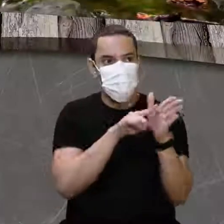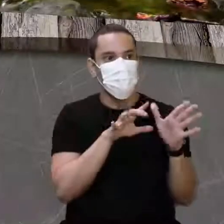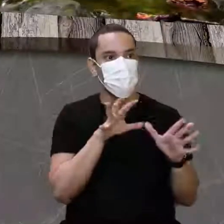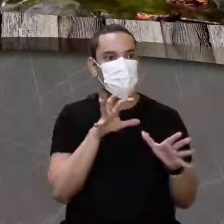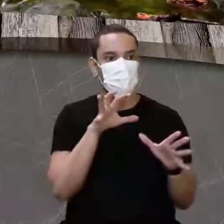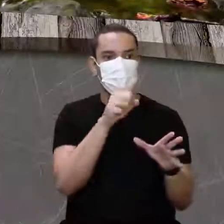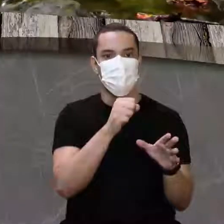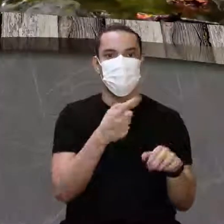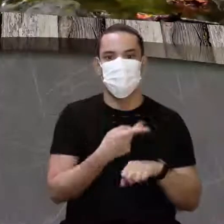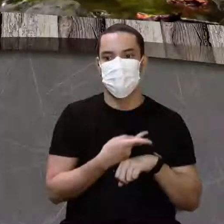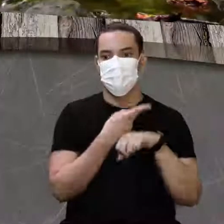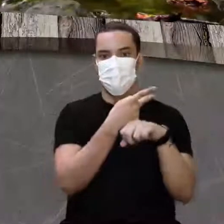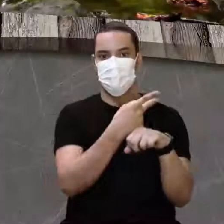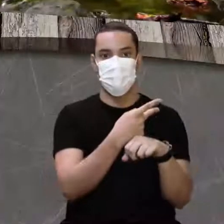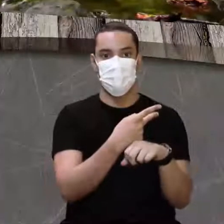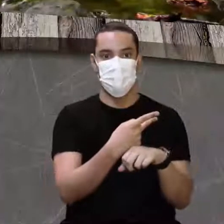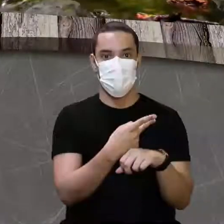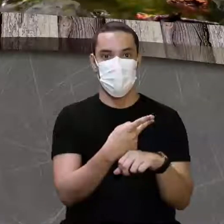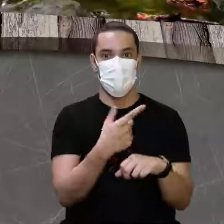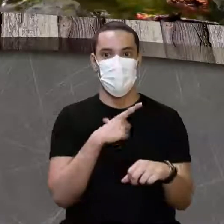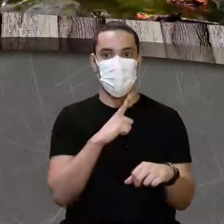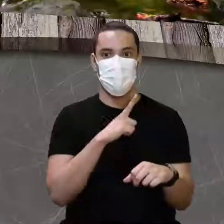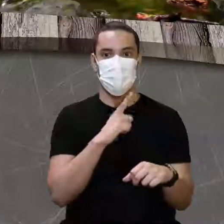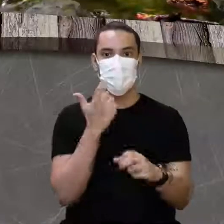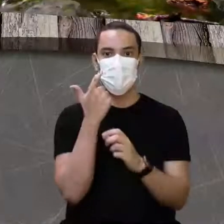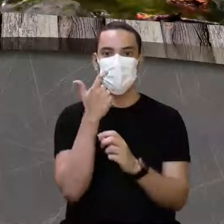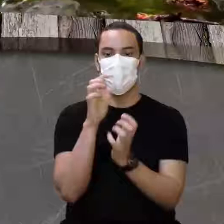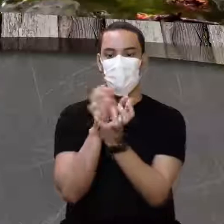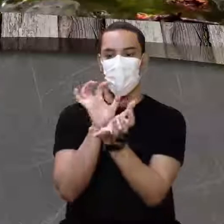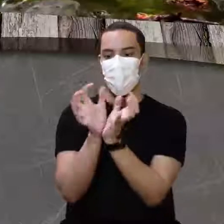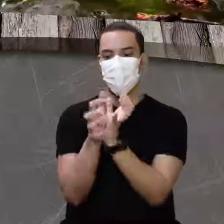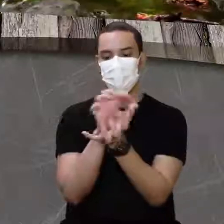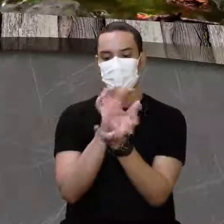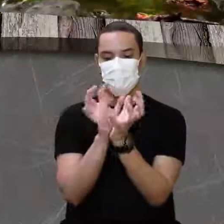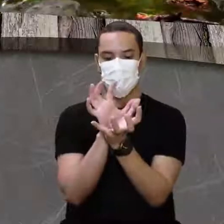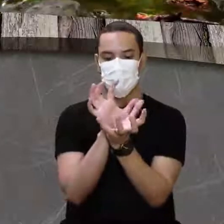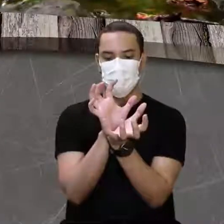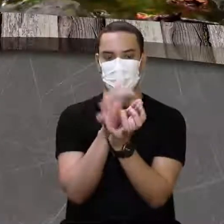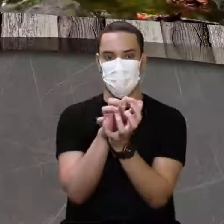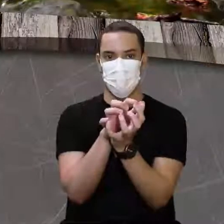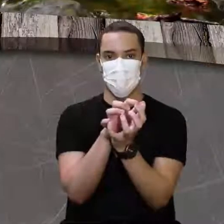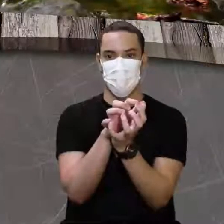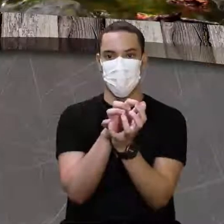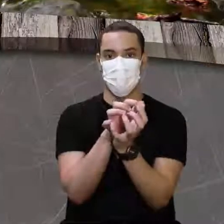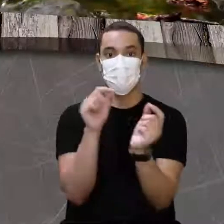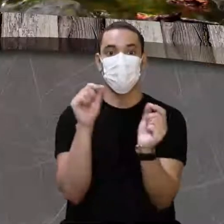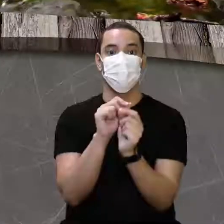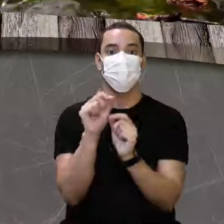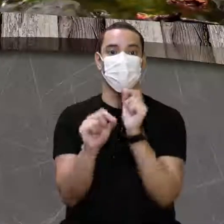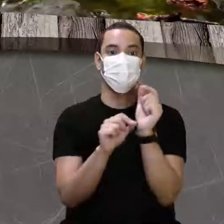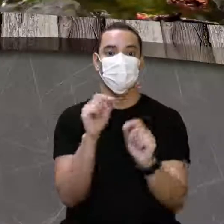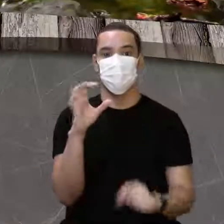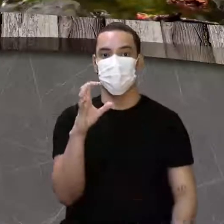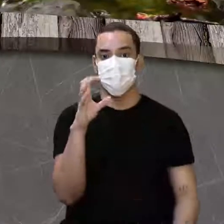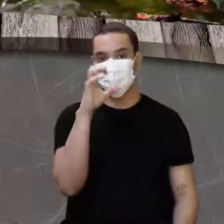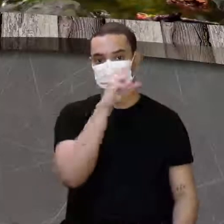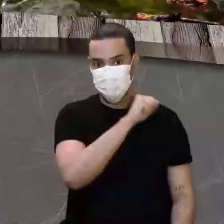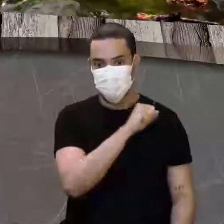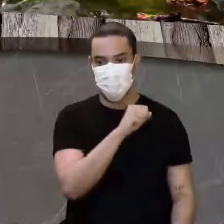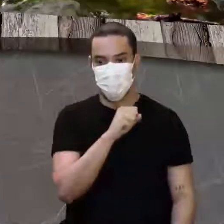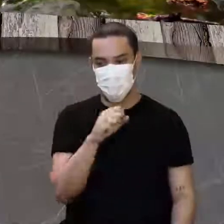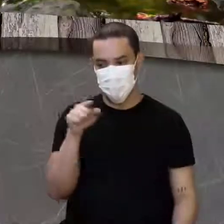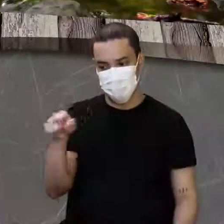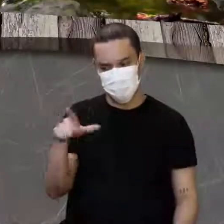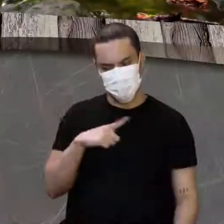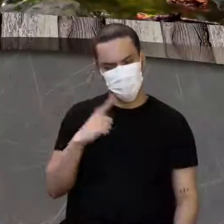né? Quando as suas mandíbulas seguram a sua presa, eles rapidamente, se ele for pegar essa